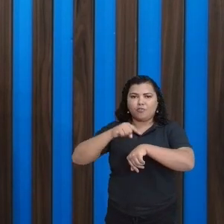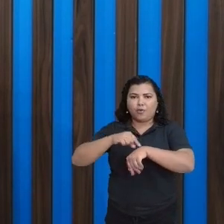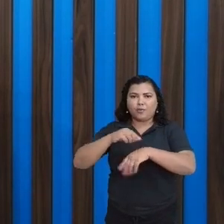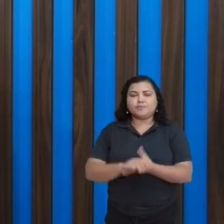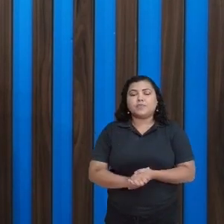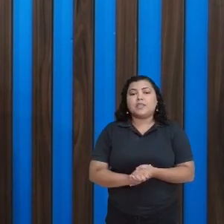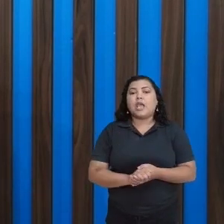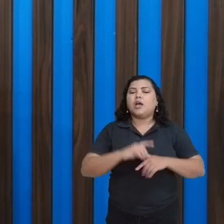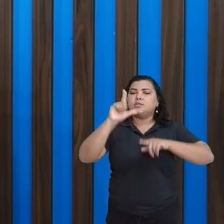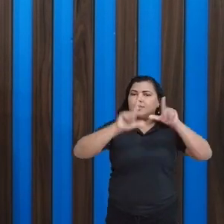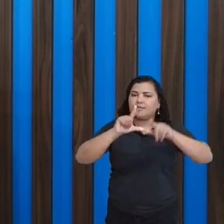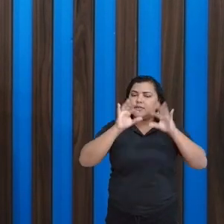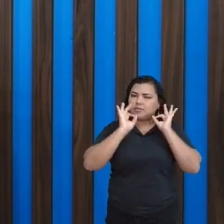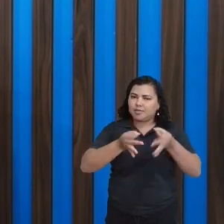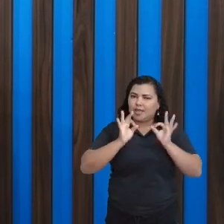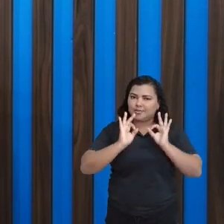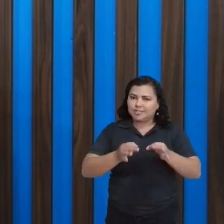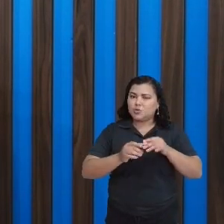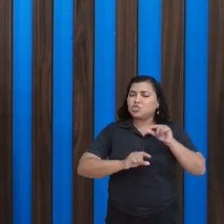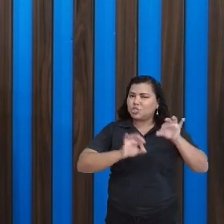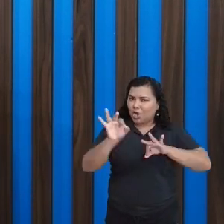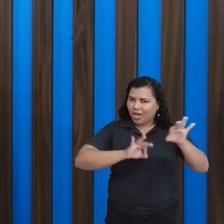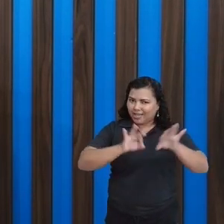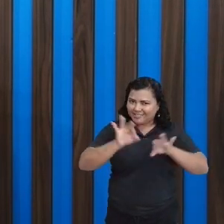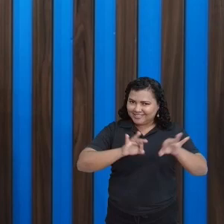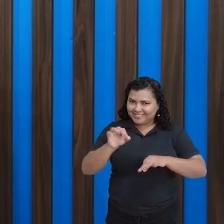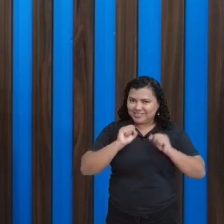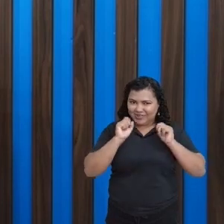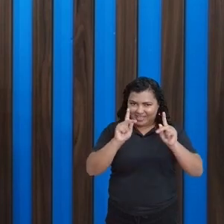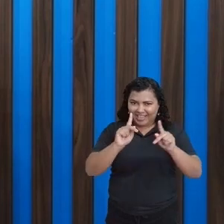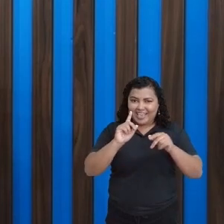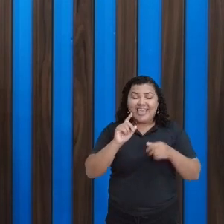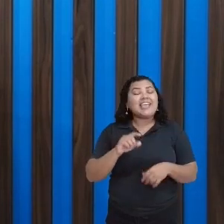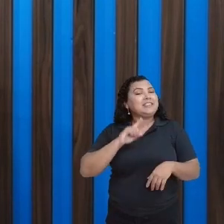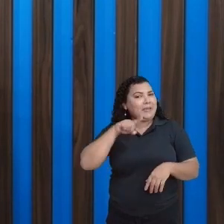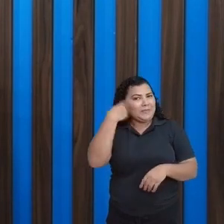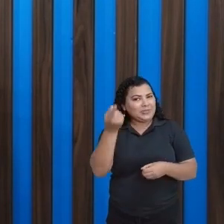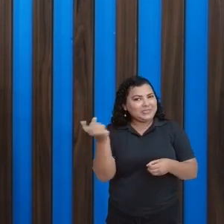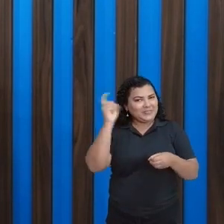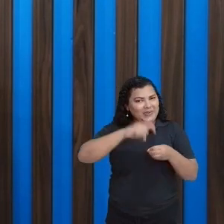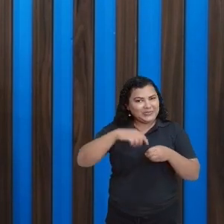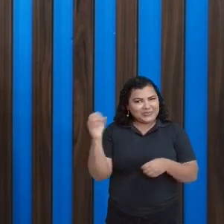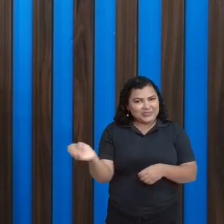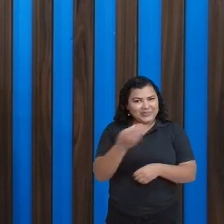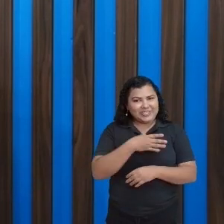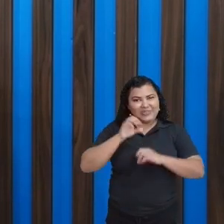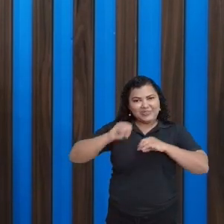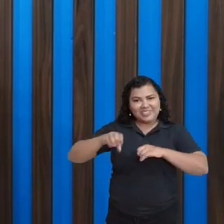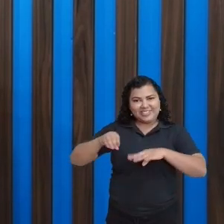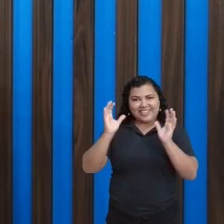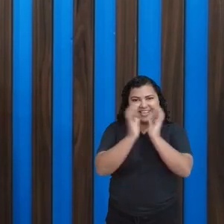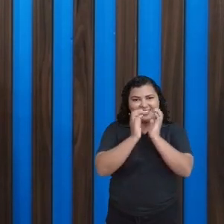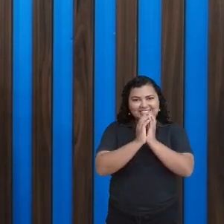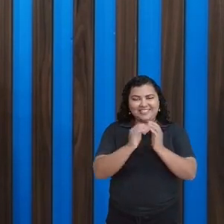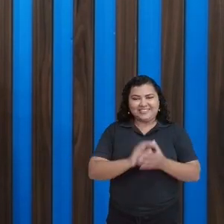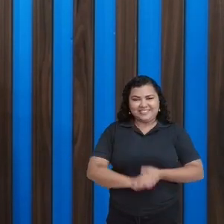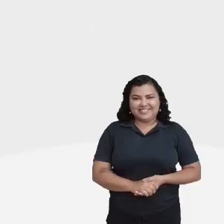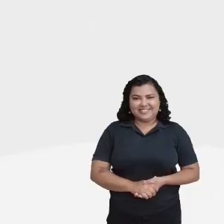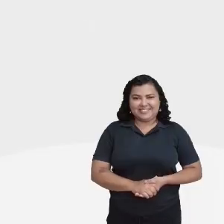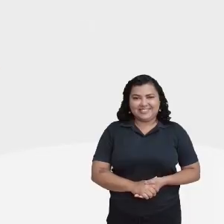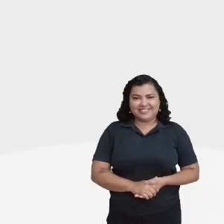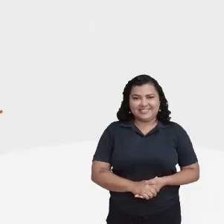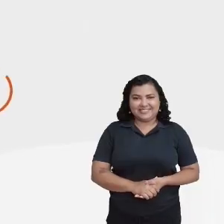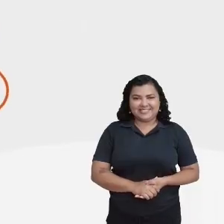aulas de vocês e se programem para as aulas. Em breve, eu volto com mais novidades do Educa Recife. Até já!